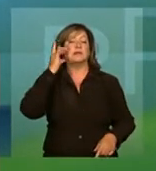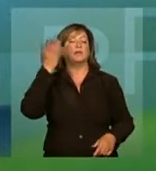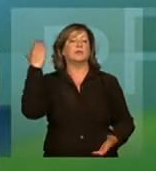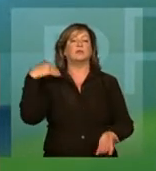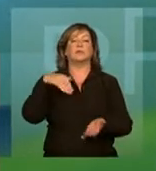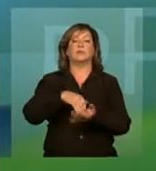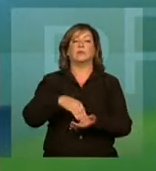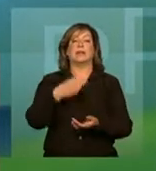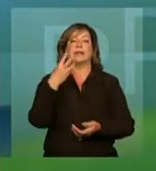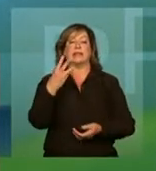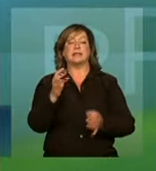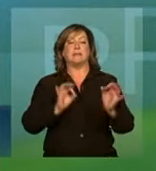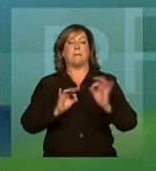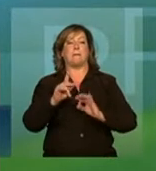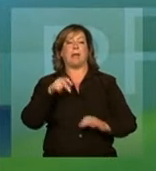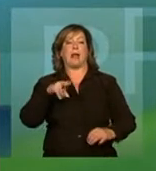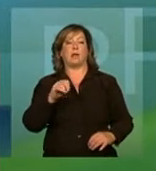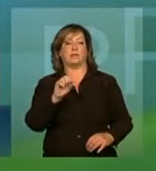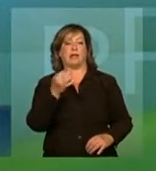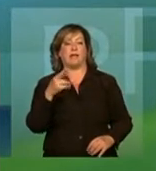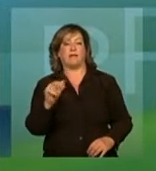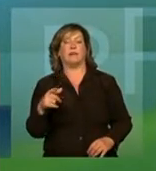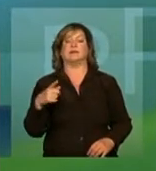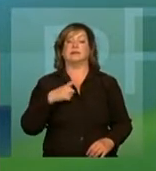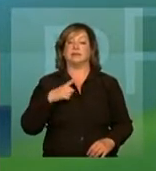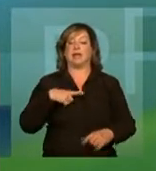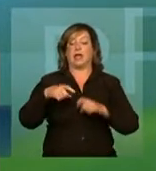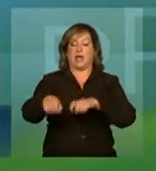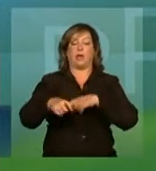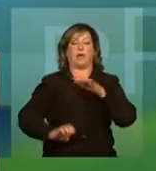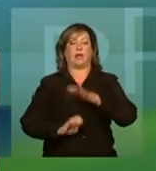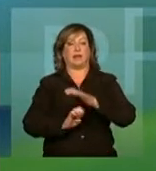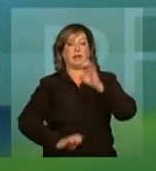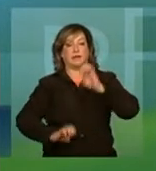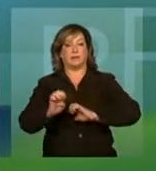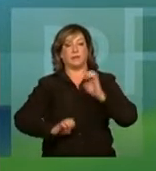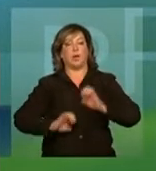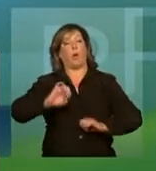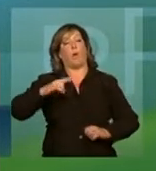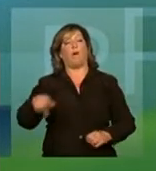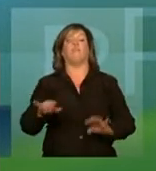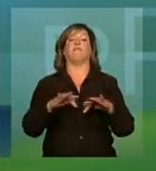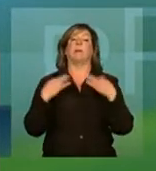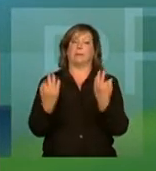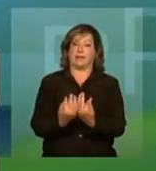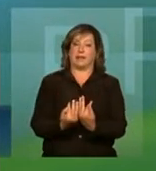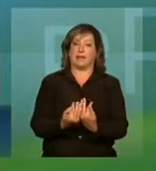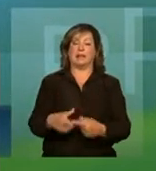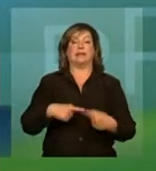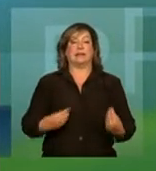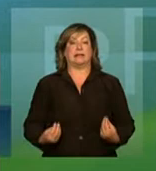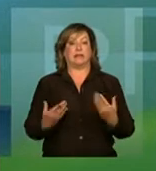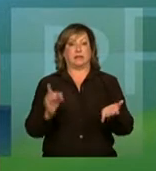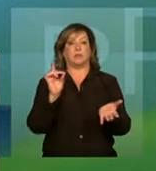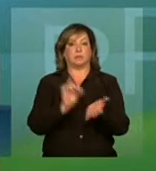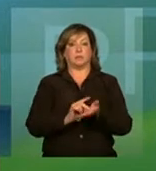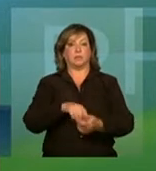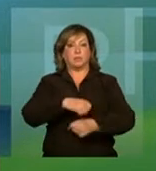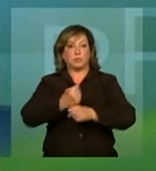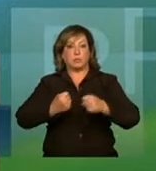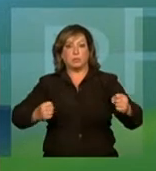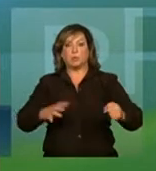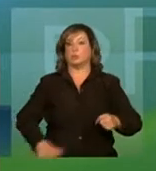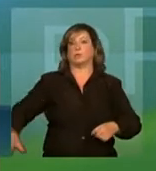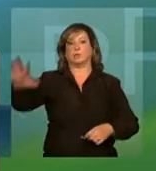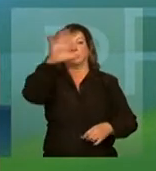últimos 3 planos safra, seja da agricultura empresarial, seja da agricultura familiar, e que deram a real dimensão do campo